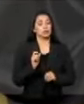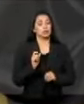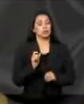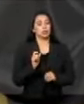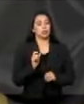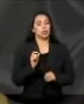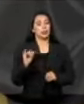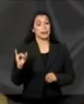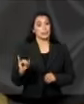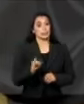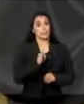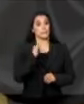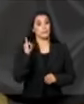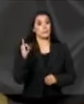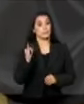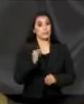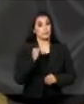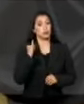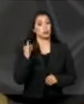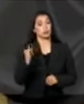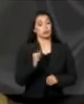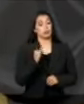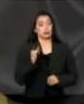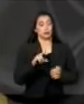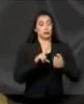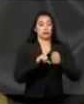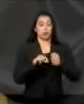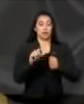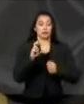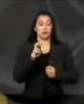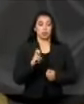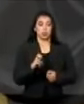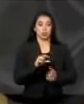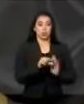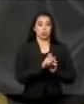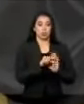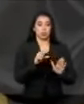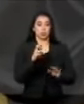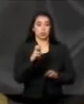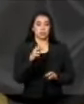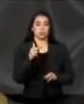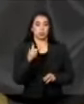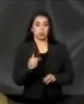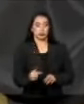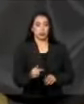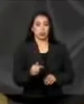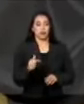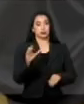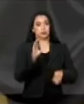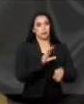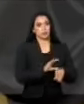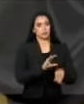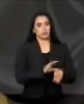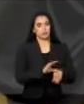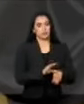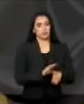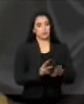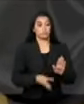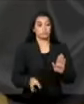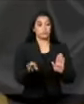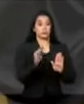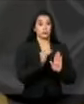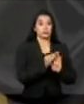e latitude que deve ser dada ao artigo 5º, inciso 57 da Constituição Federal. Lá está inserida